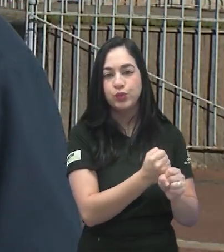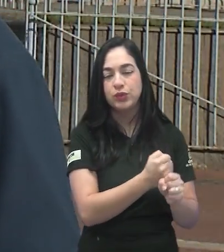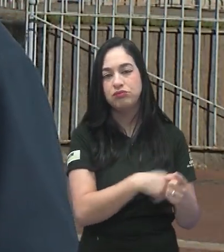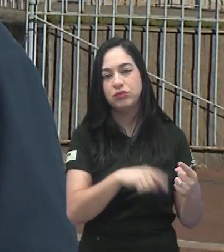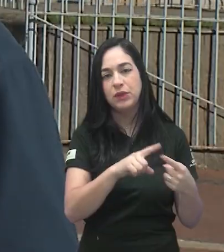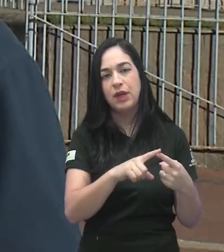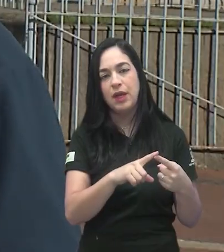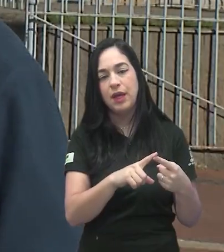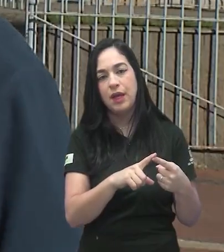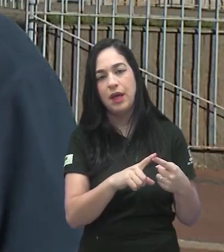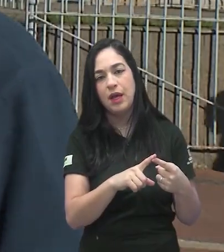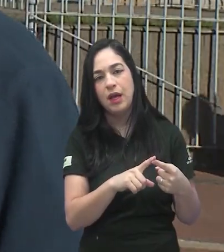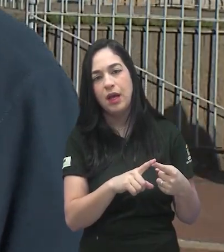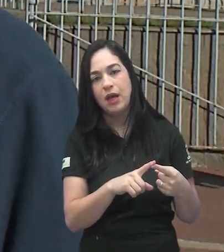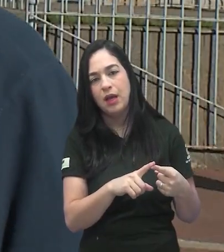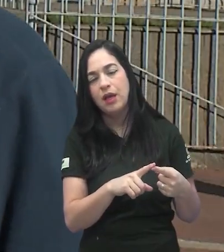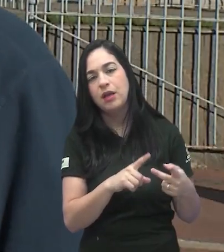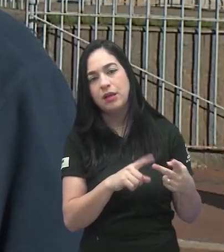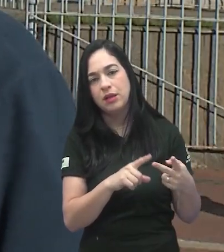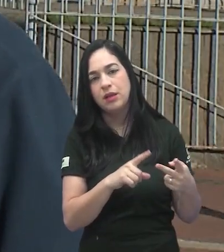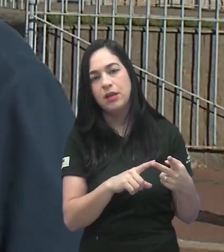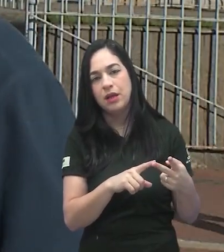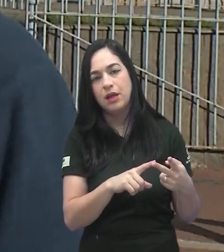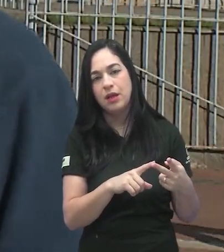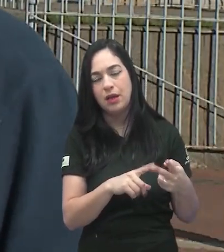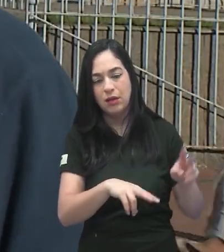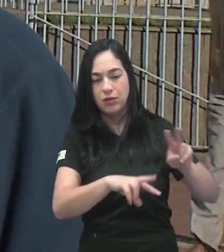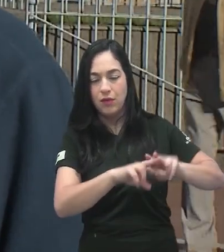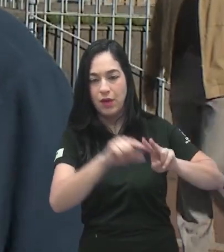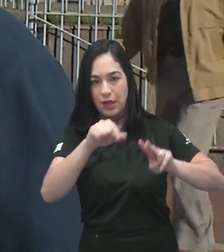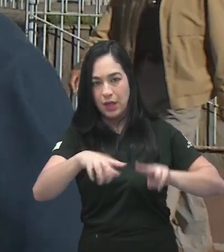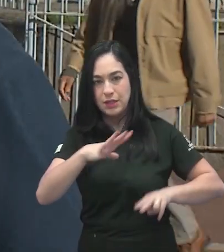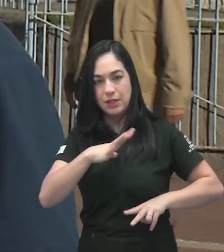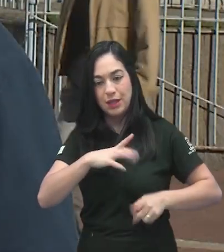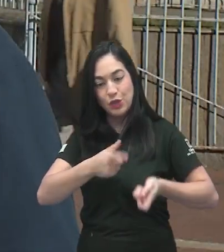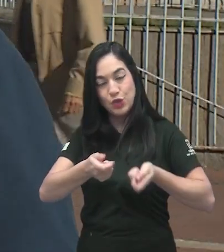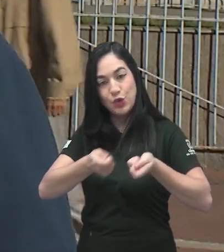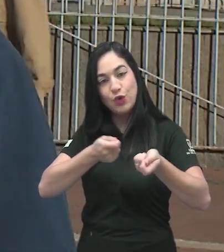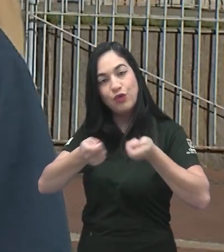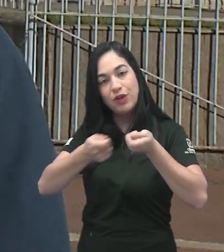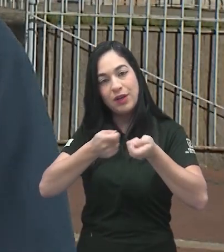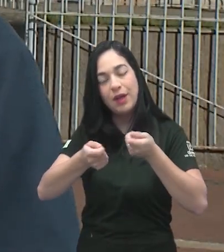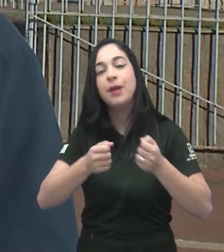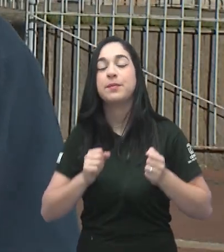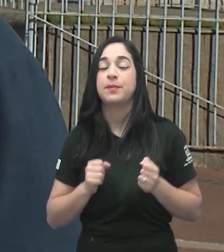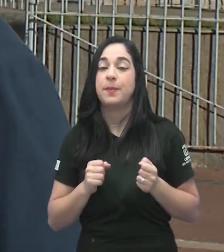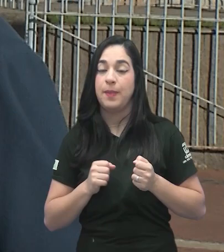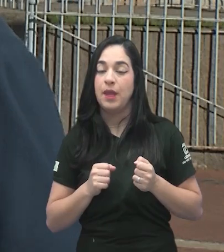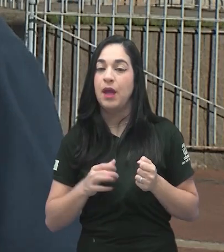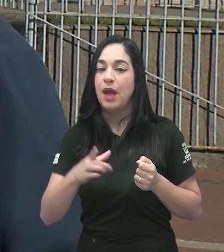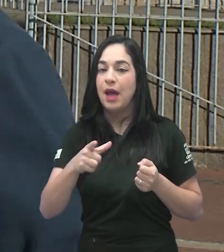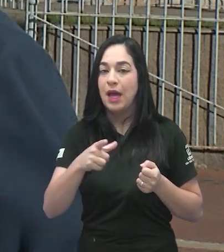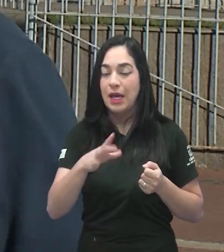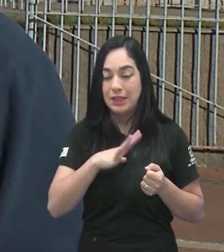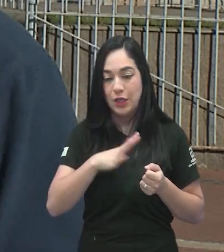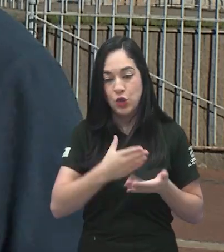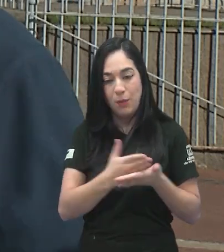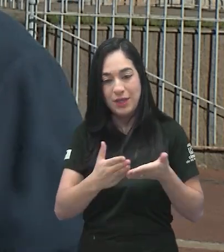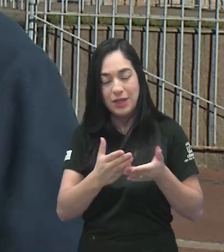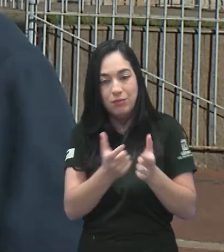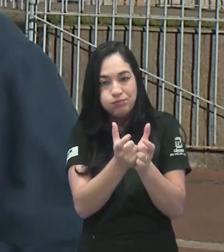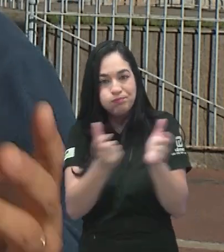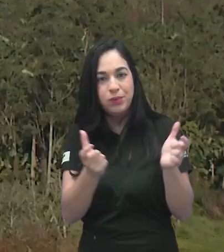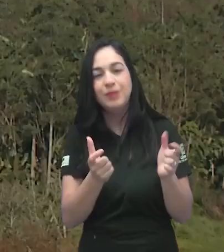prédio que seria uma cadeia, um lugar da municipalidade para se governar a cidade. E a partir disso a